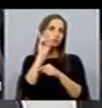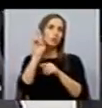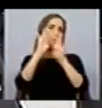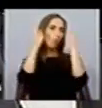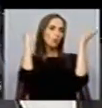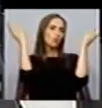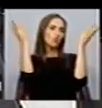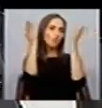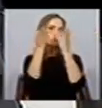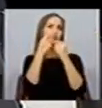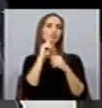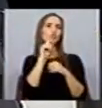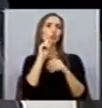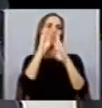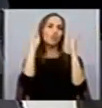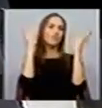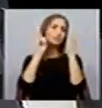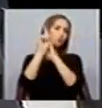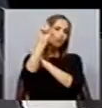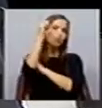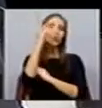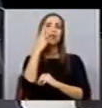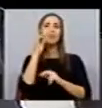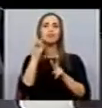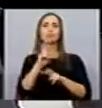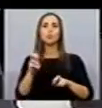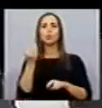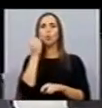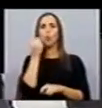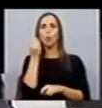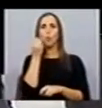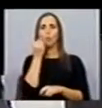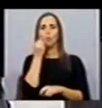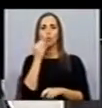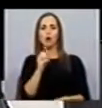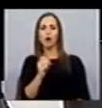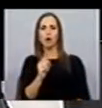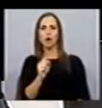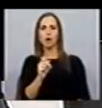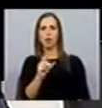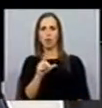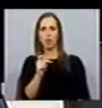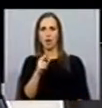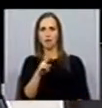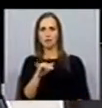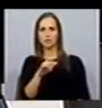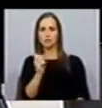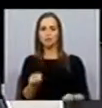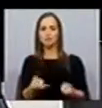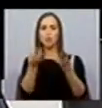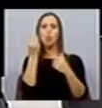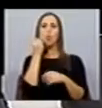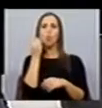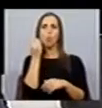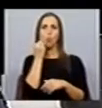profundo, em que tenta descobrir como é que surgiram as primeiras galáxias, como é que evoluíram também as galáxias, o número de galáxias